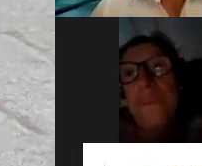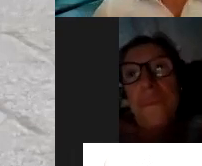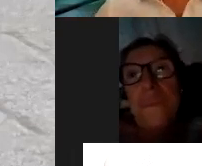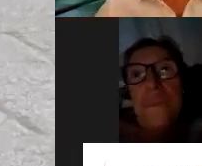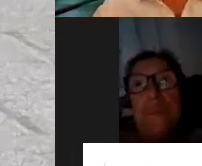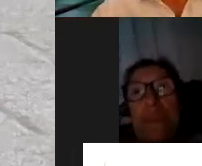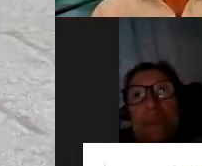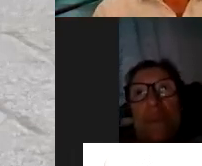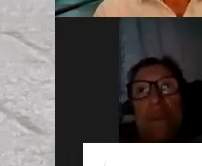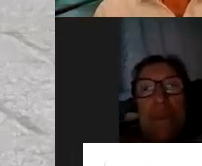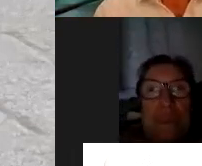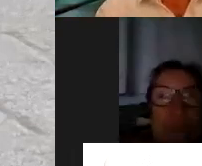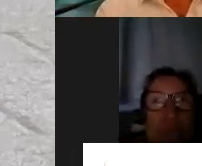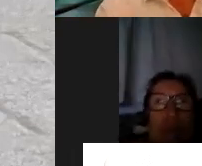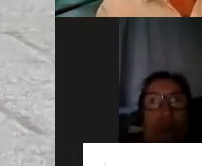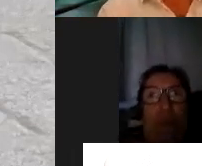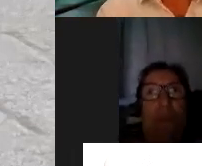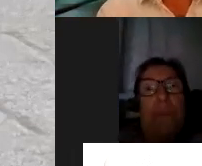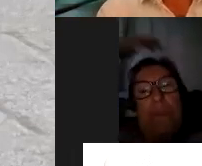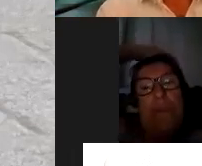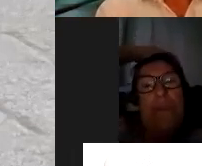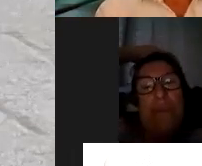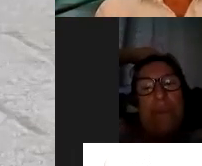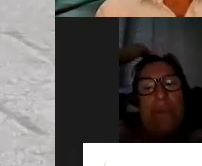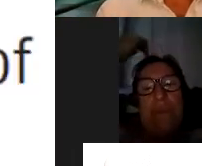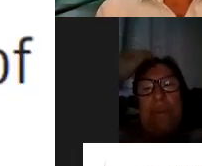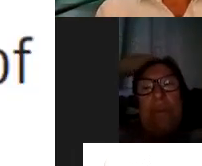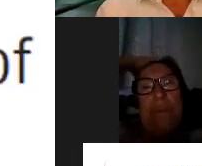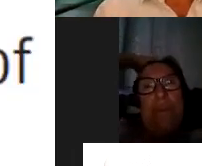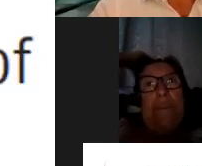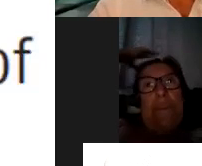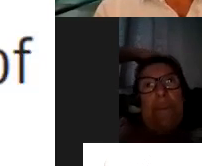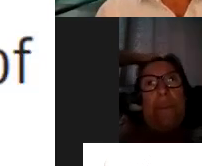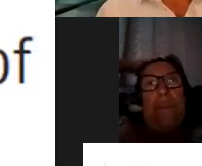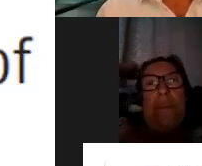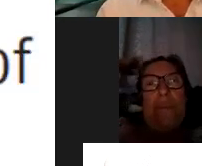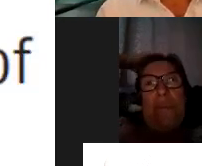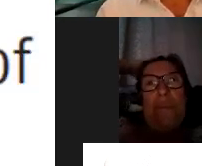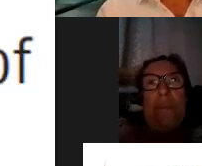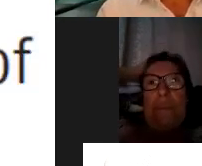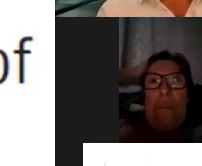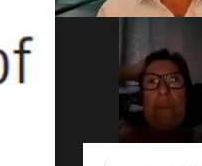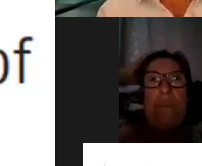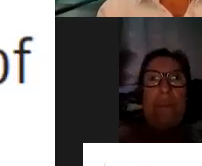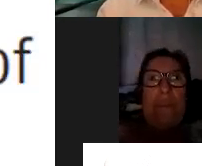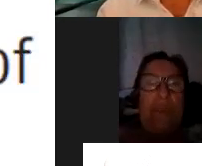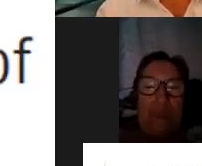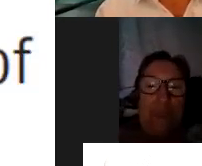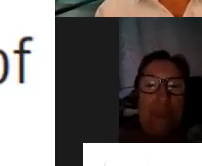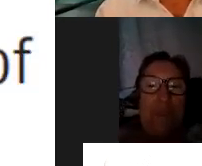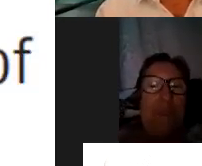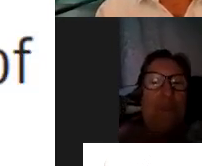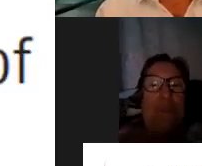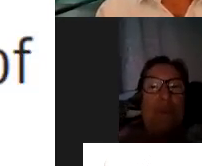algumas questões sobre essa comunicação. E esse estudo aqui de 2009, de um